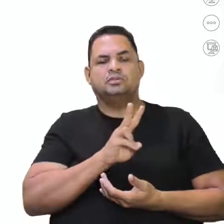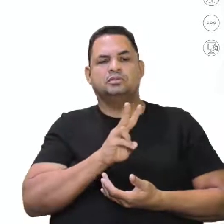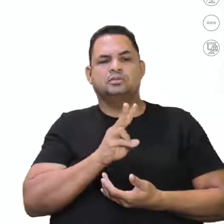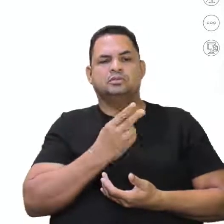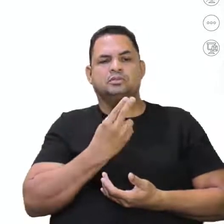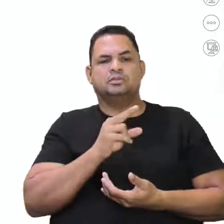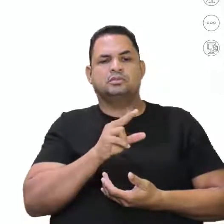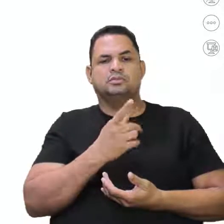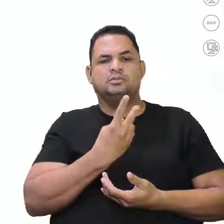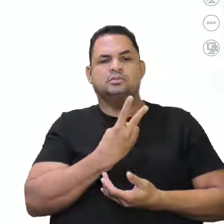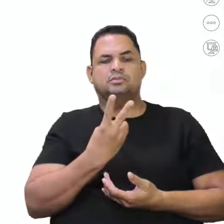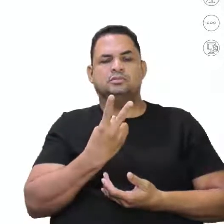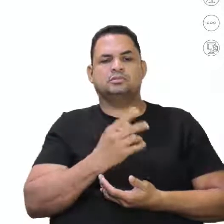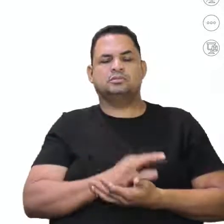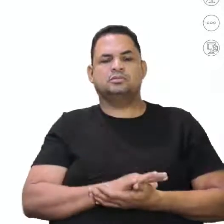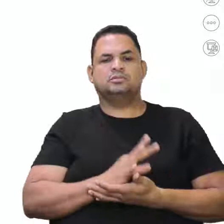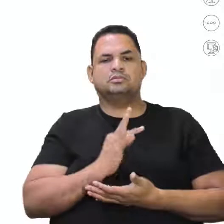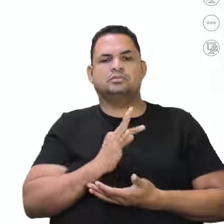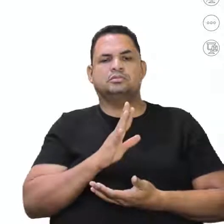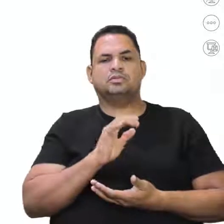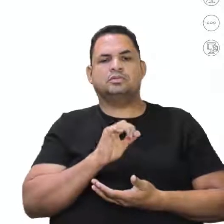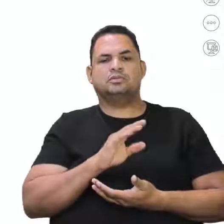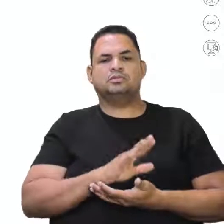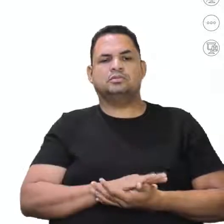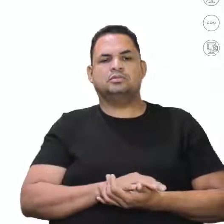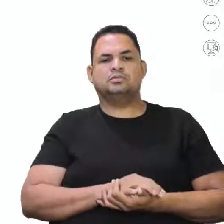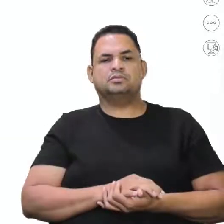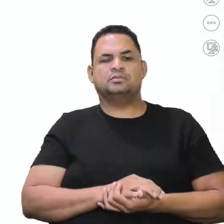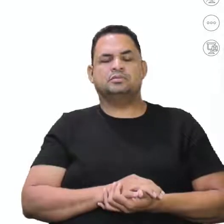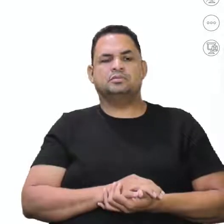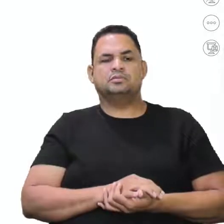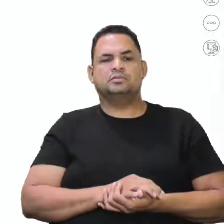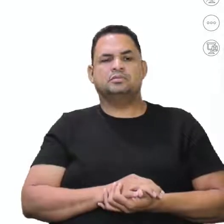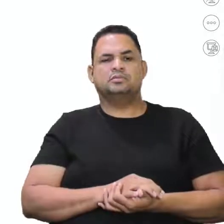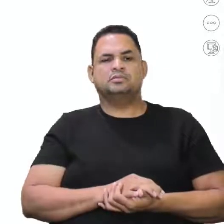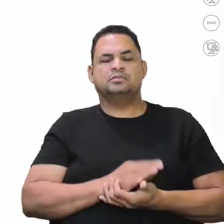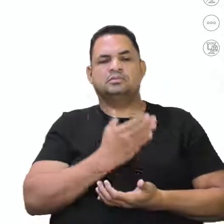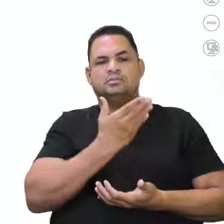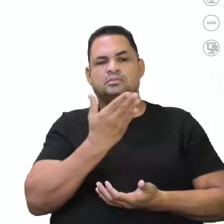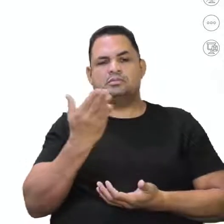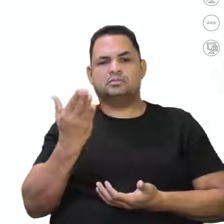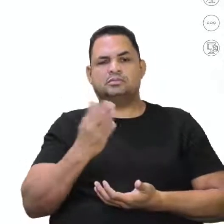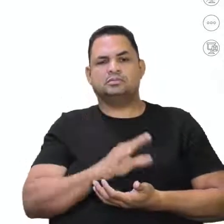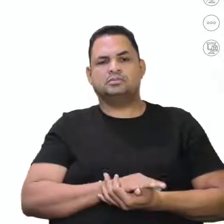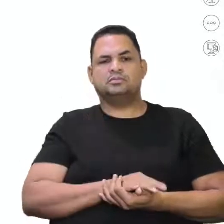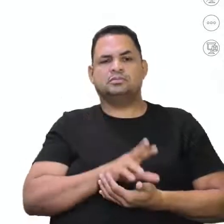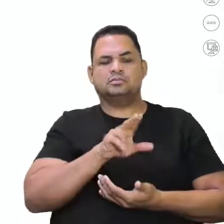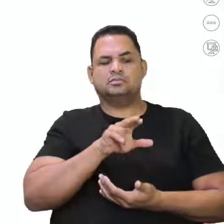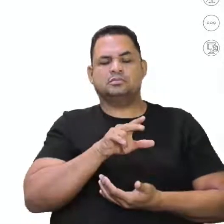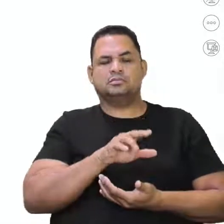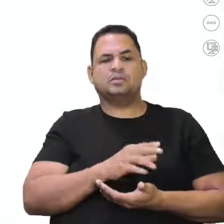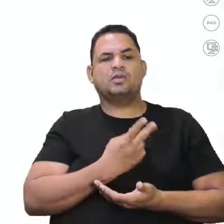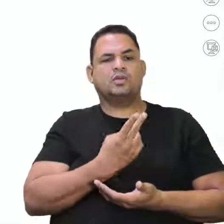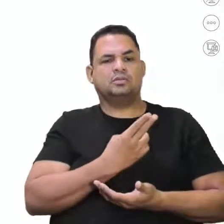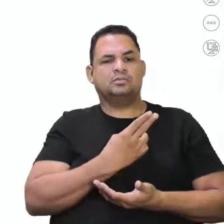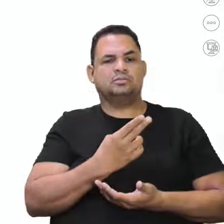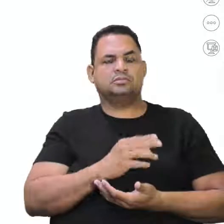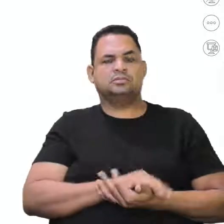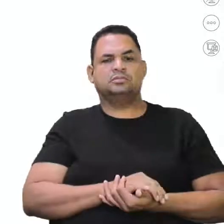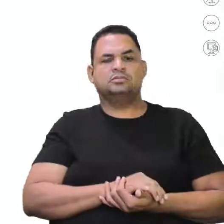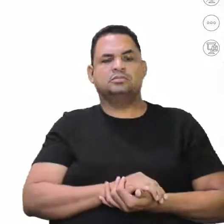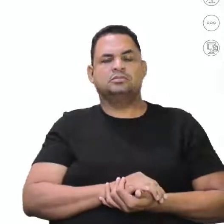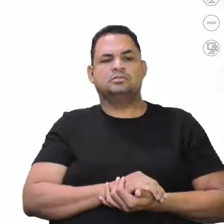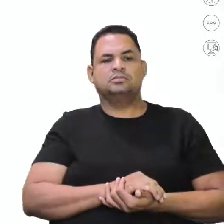estão juntos, e um outro aqui. Temos aqui o since, o because, que são o mesmo, aqui estão dando a ideia do mesmo, e